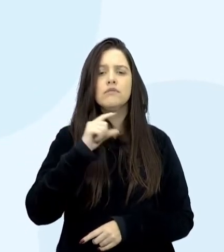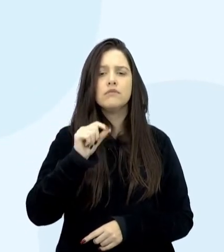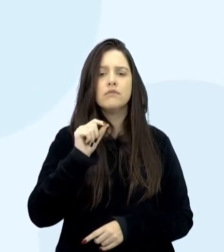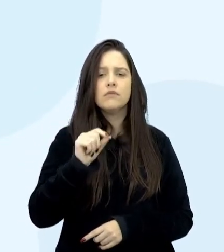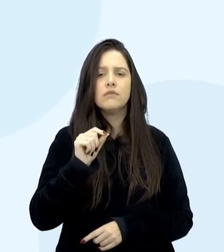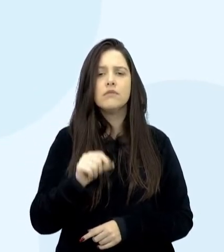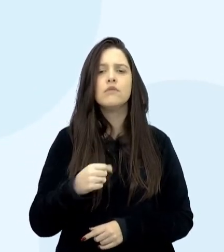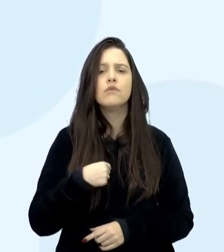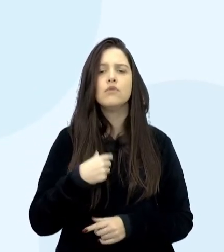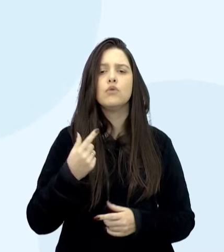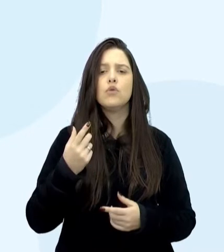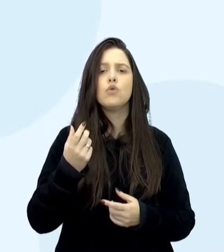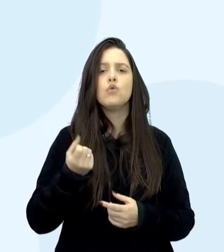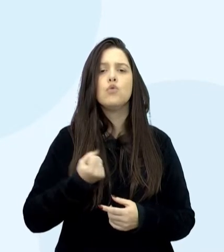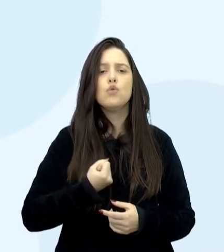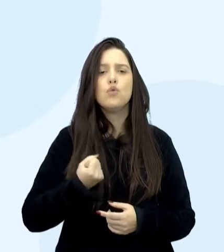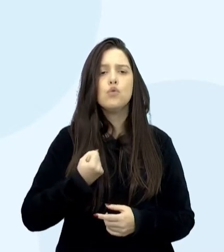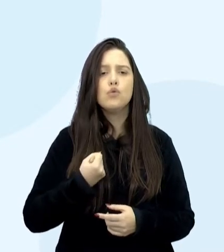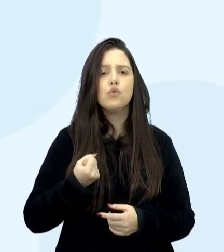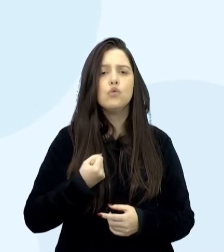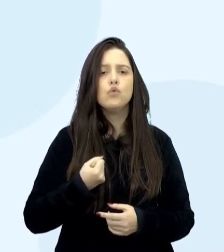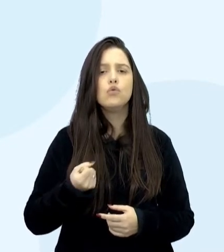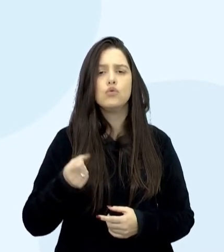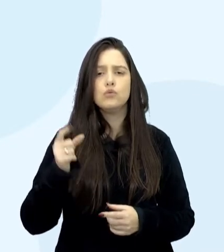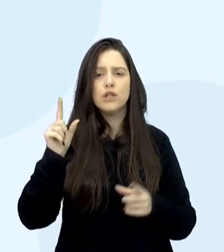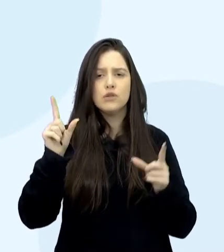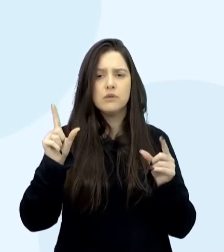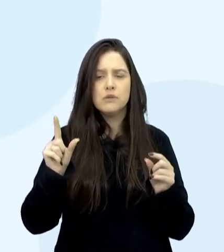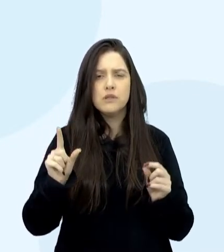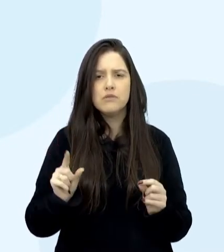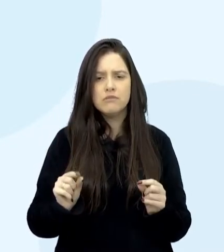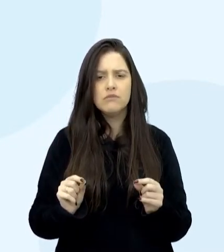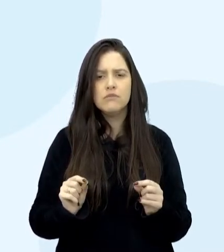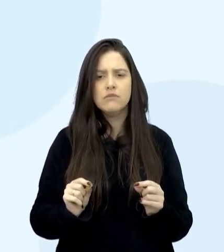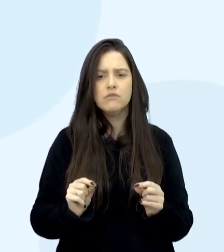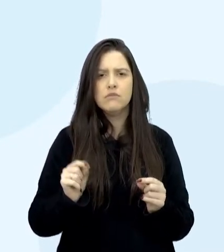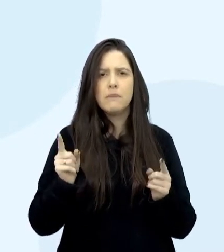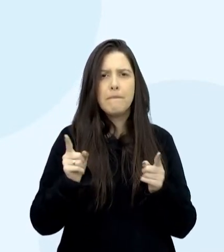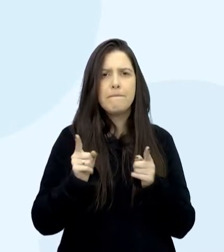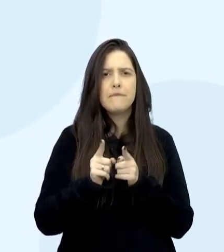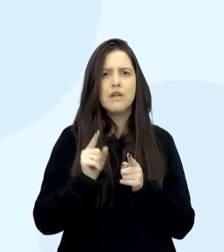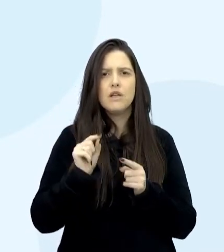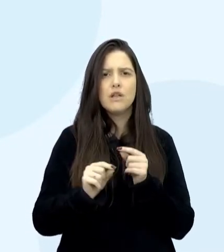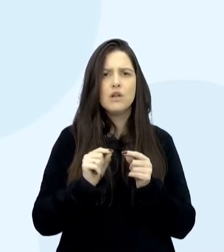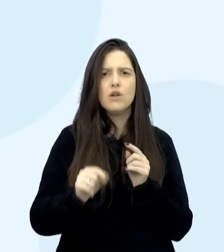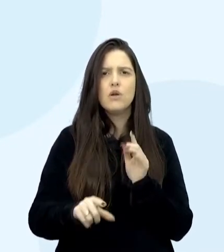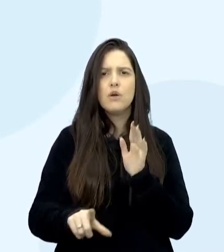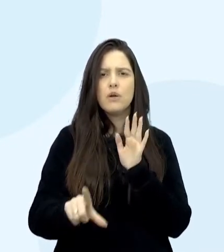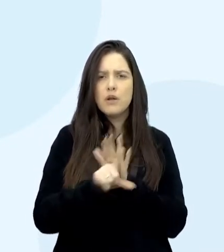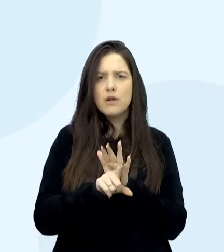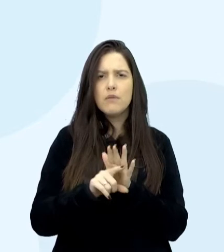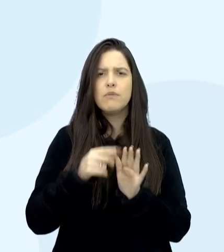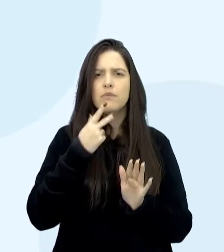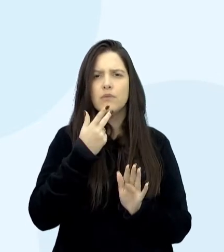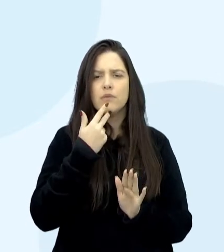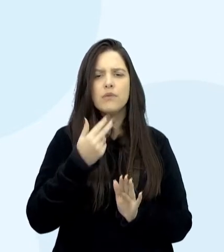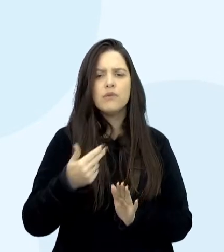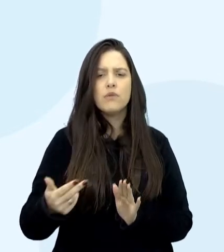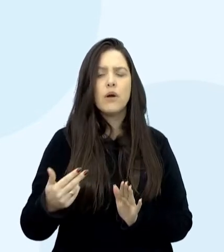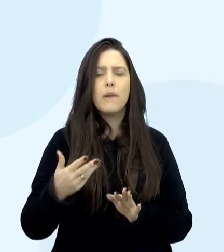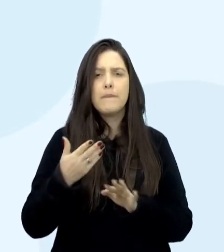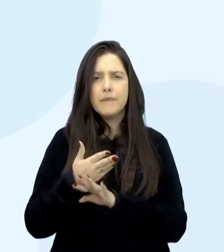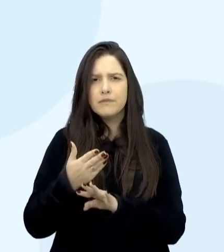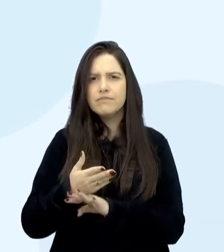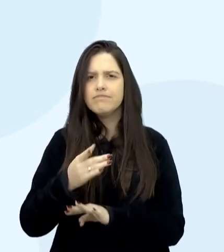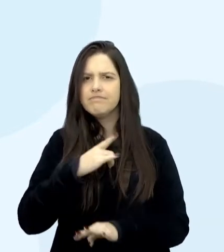Basta pegar o número que está diminuindo, que está sendo dividido aí, por ele mesmo várias vezes conforme passar o